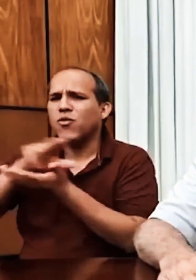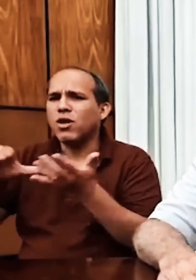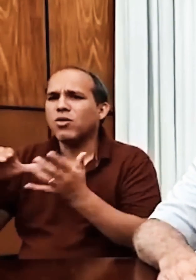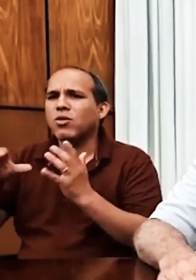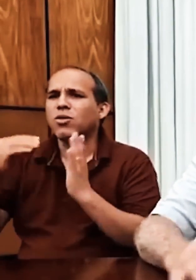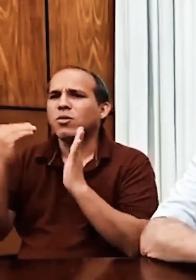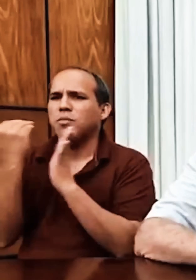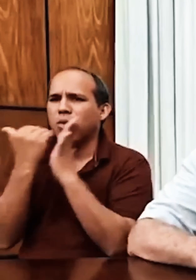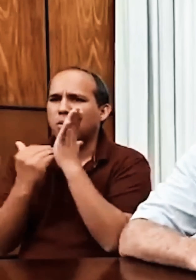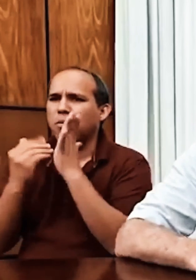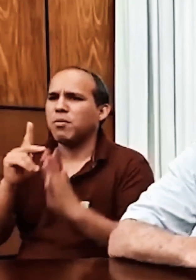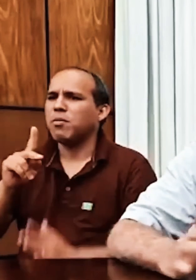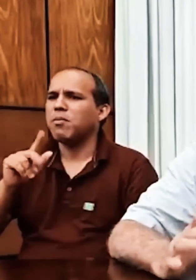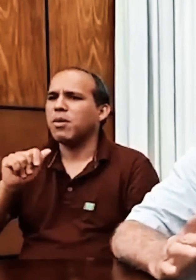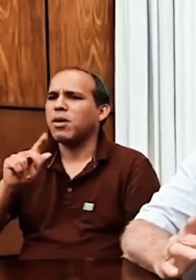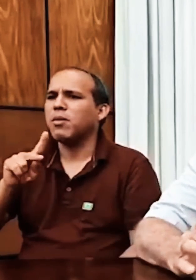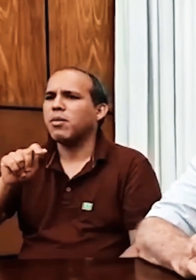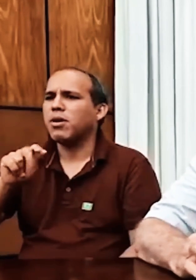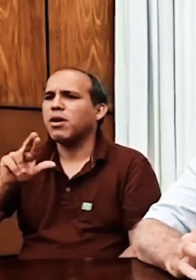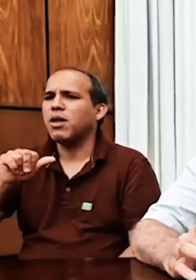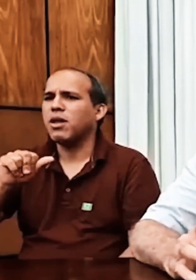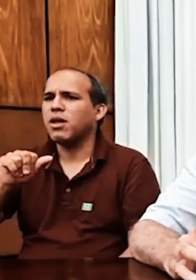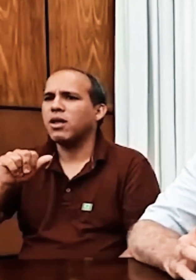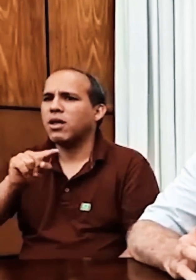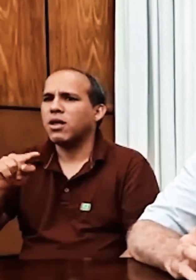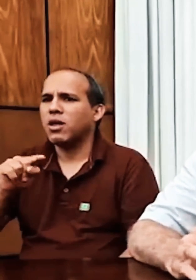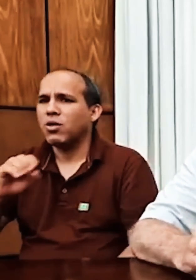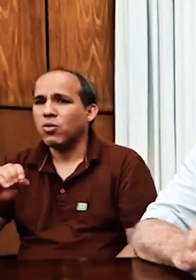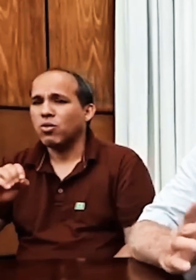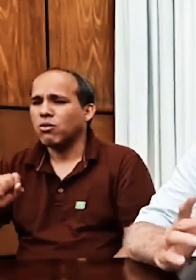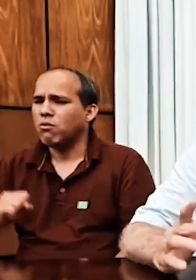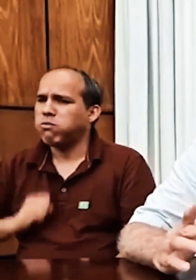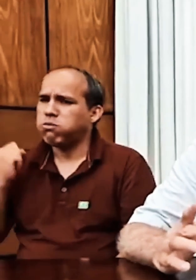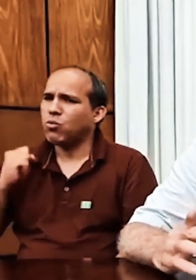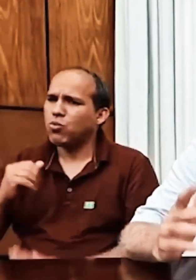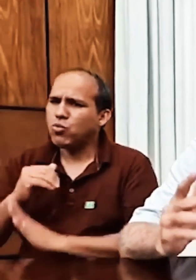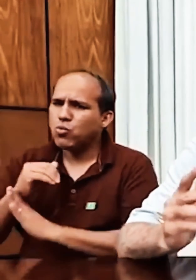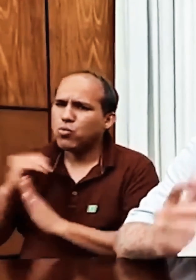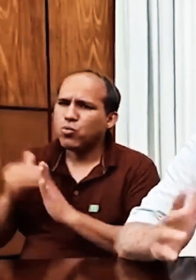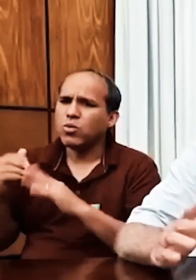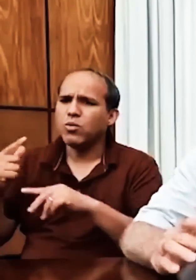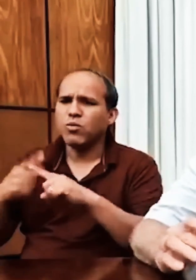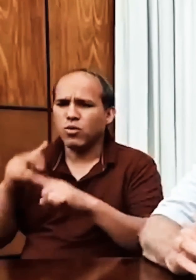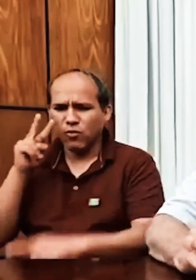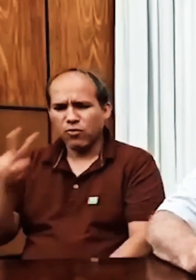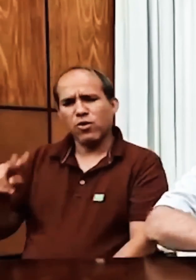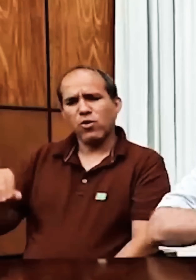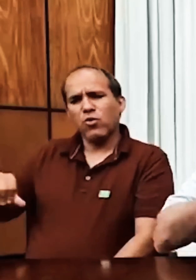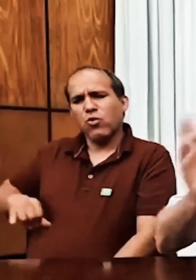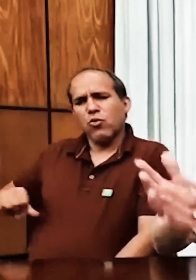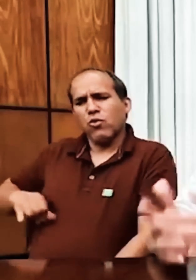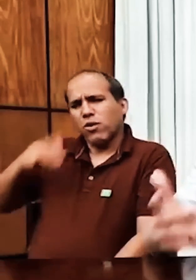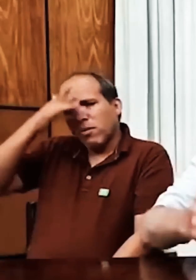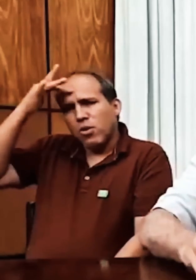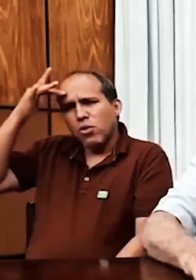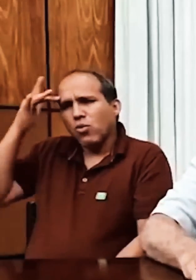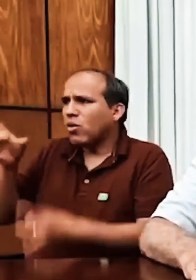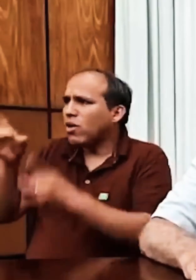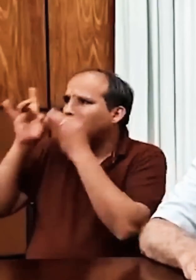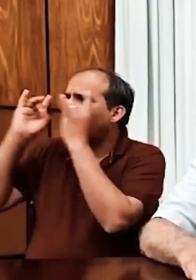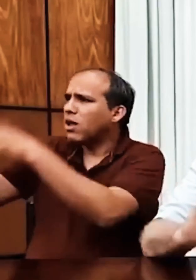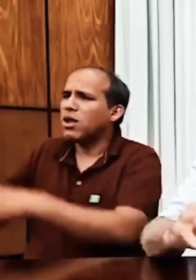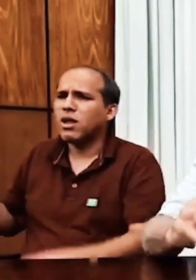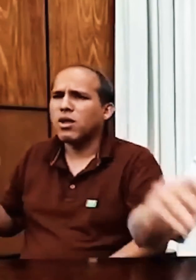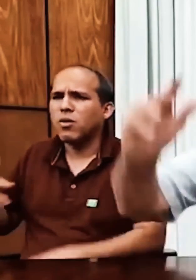programas. Uma indignação total, que nós sabemos o sofrimento dessas pessoas deixar o seu país vir para